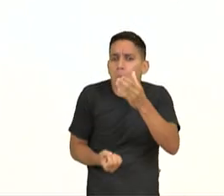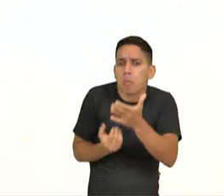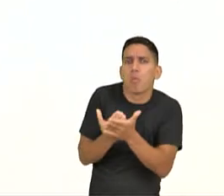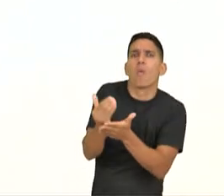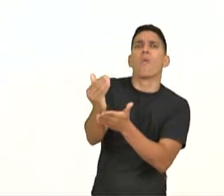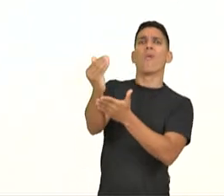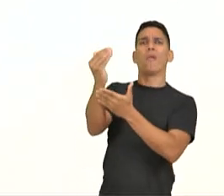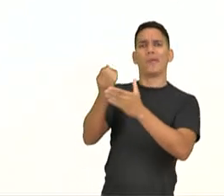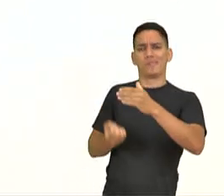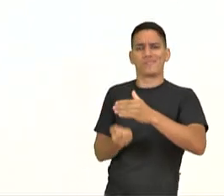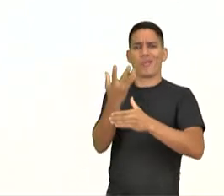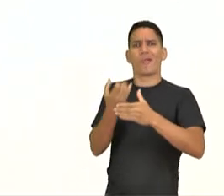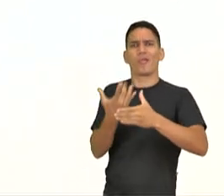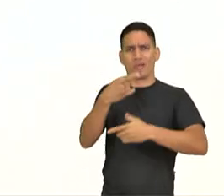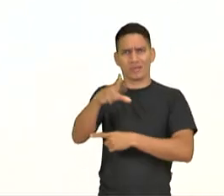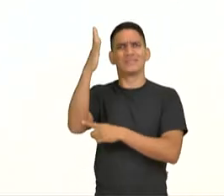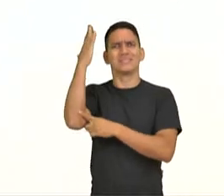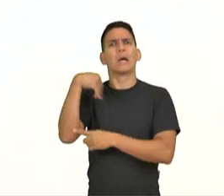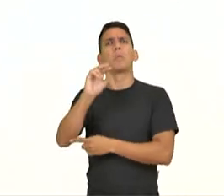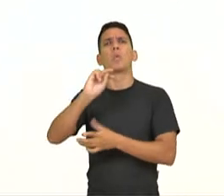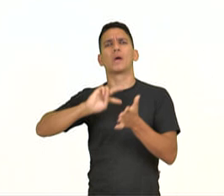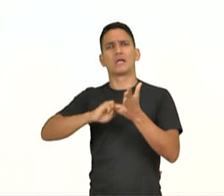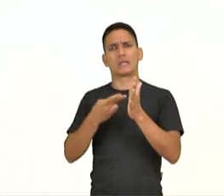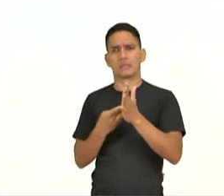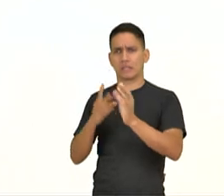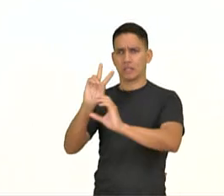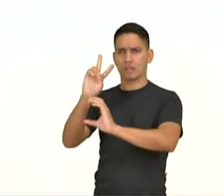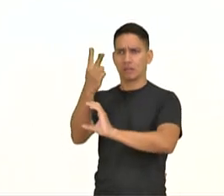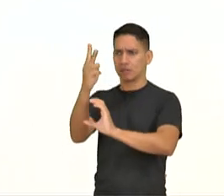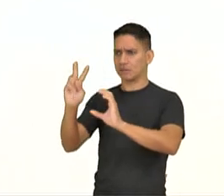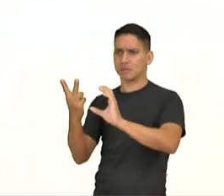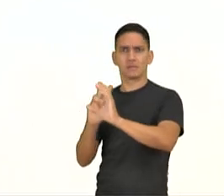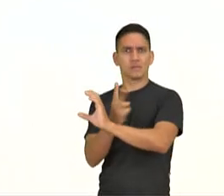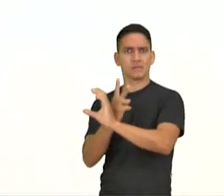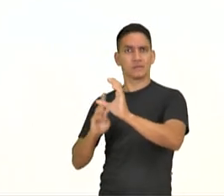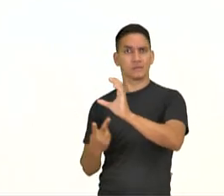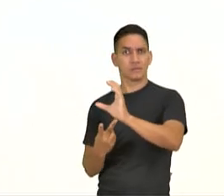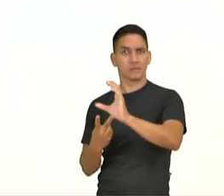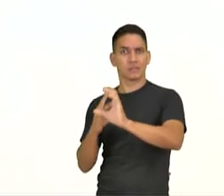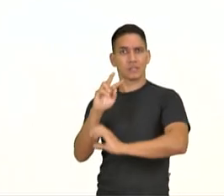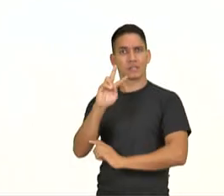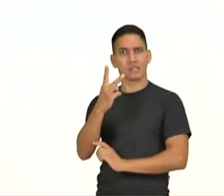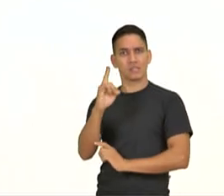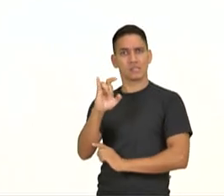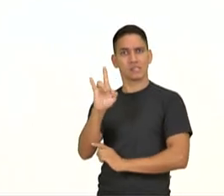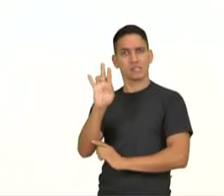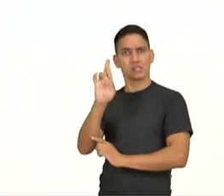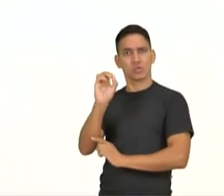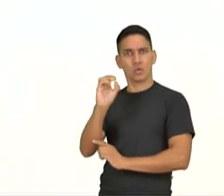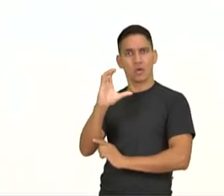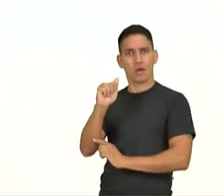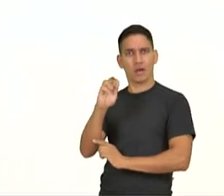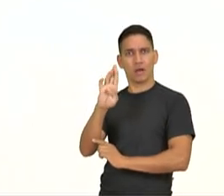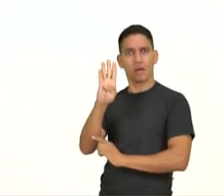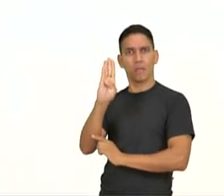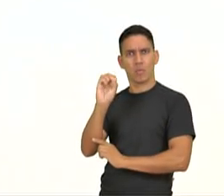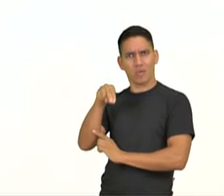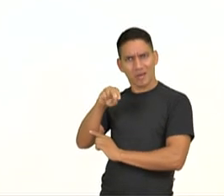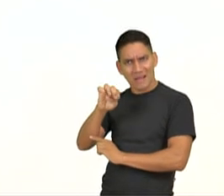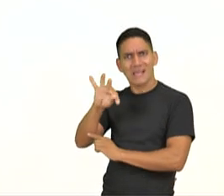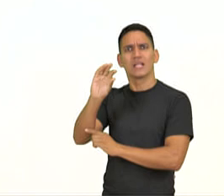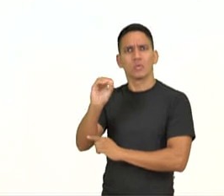Você sabe o que são hidrocarbonetos? E como se nomeia essas substâncias denominadas